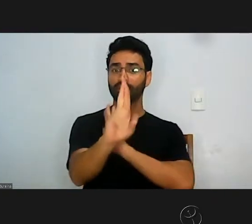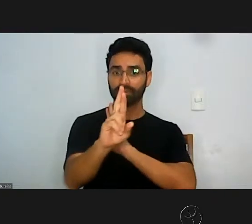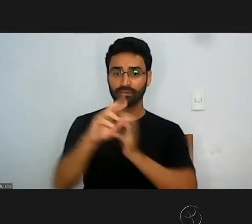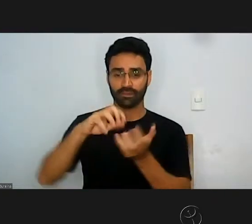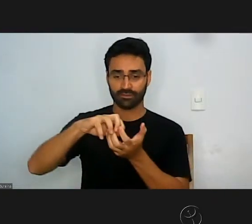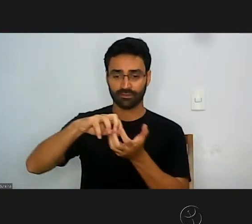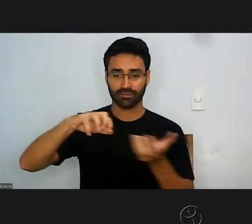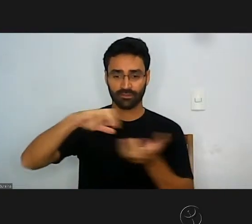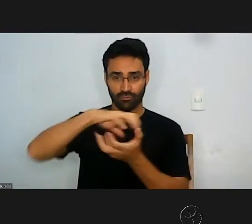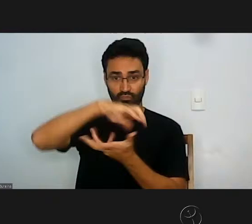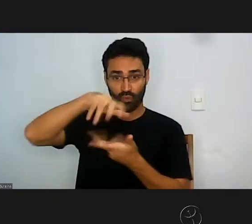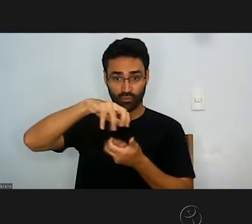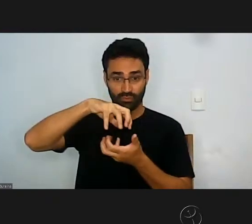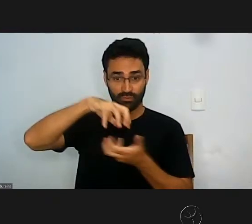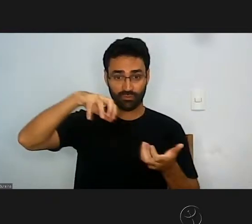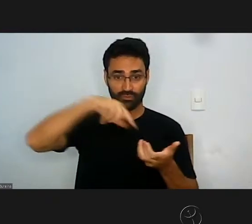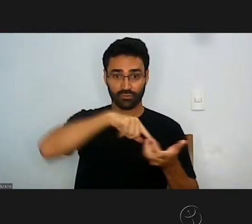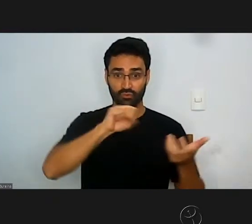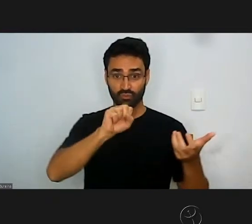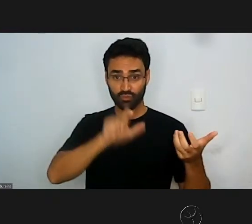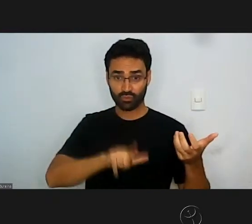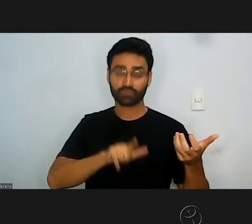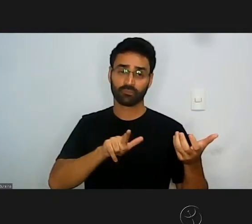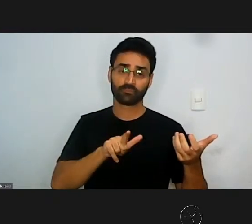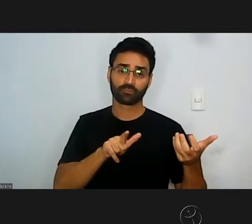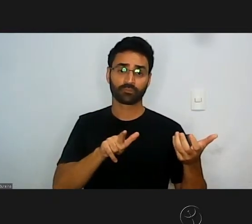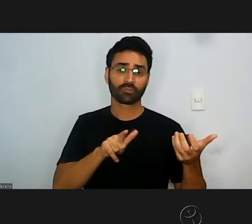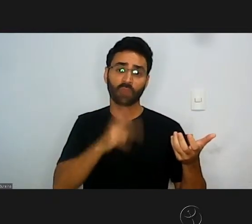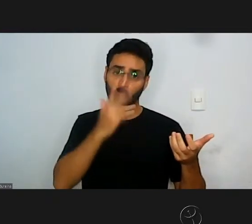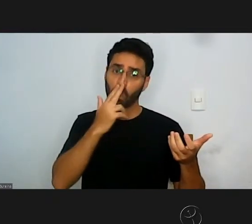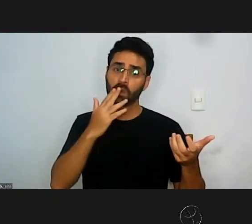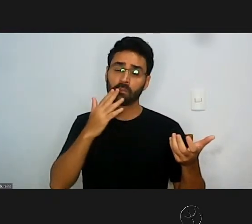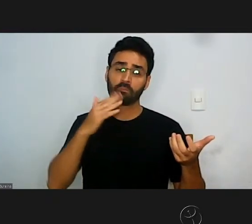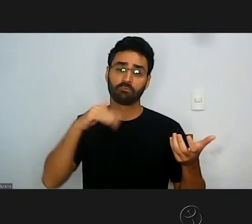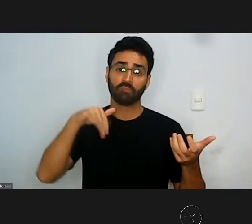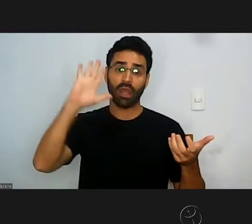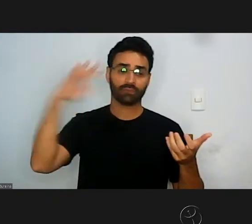mais respeitada, o país mais respeitado